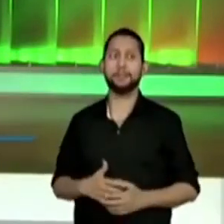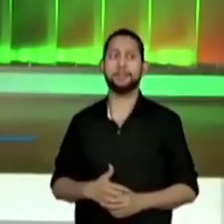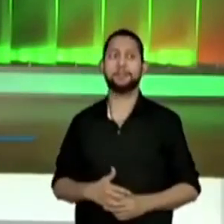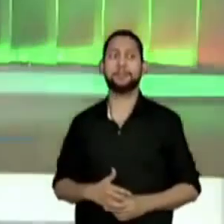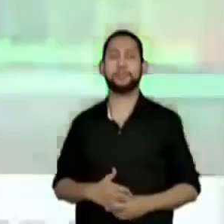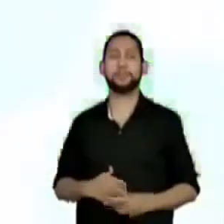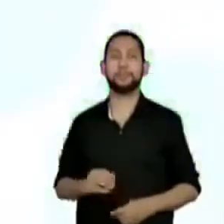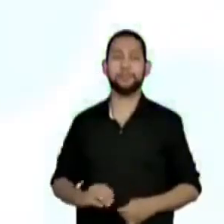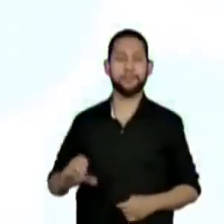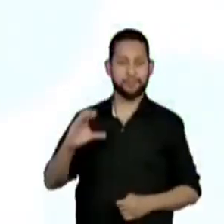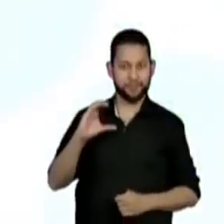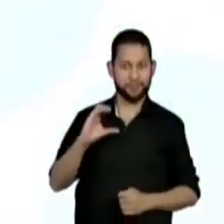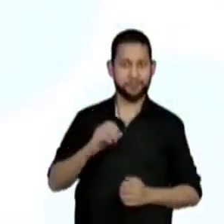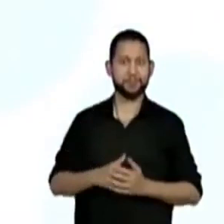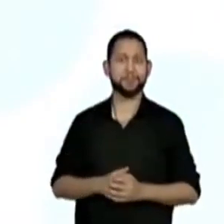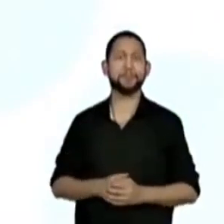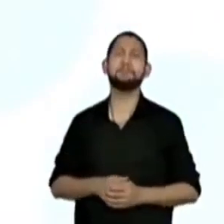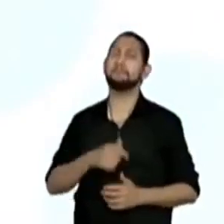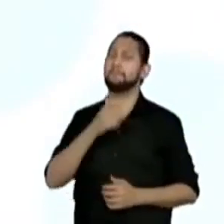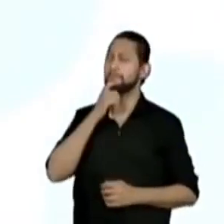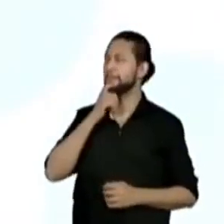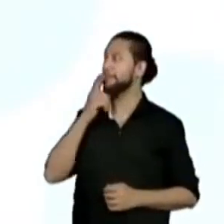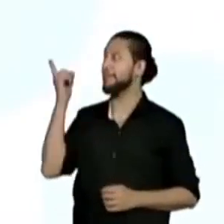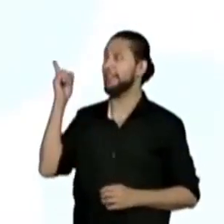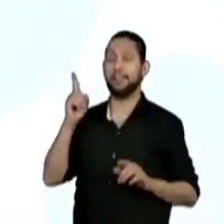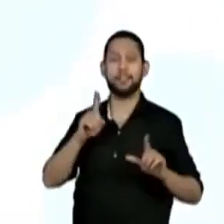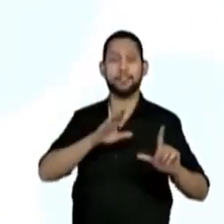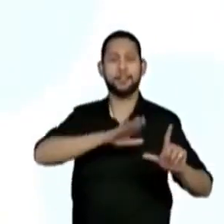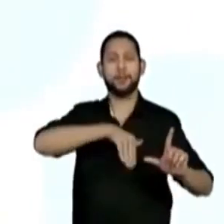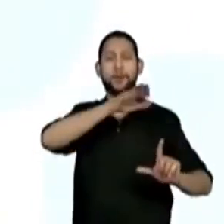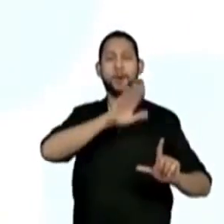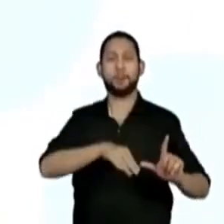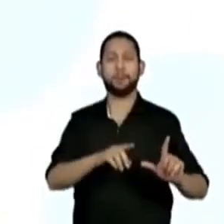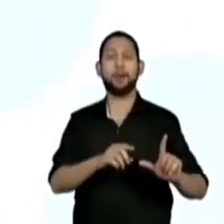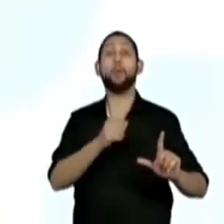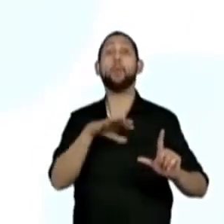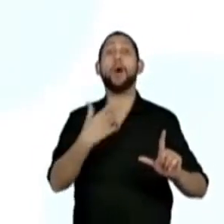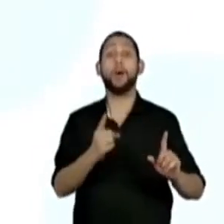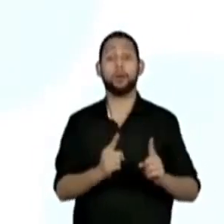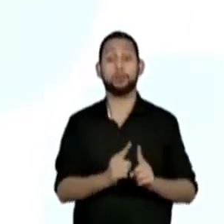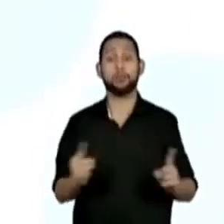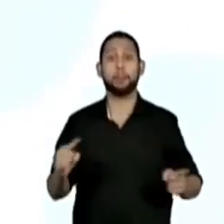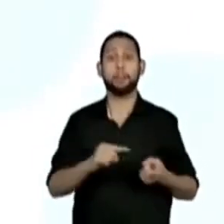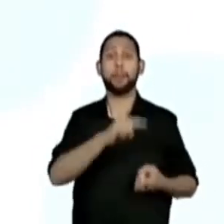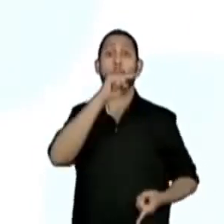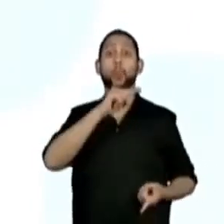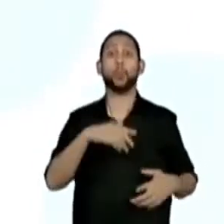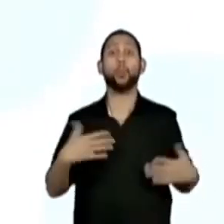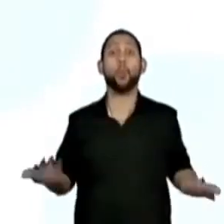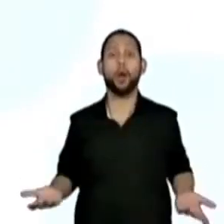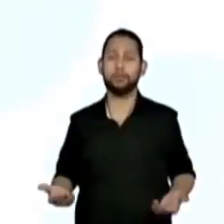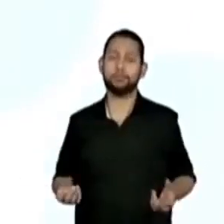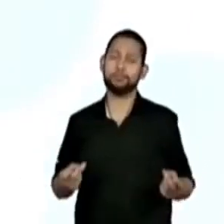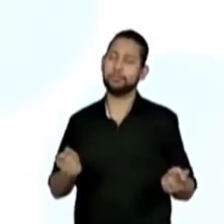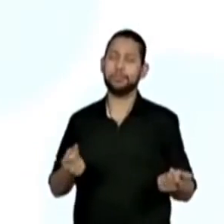C Quais são as medidas dessa obra agora eu vou deixar o oráculo da qu aquela colher de chá para vocês